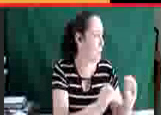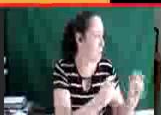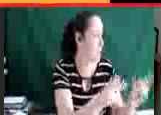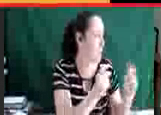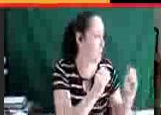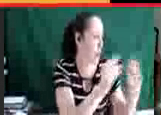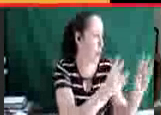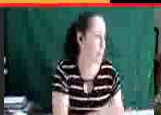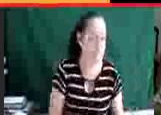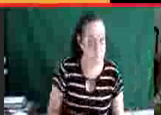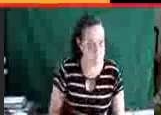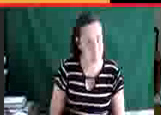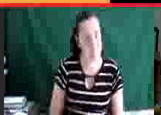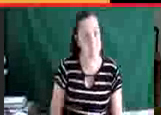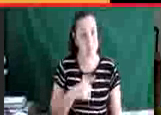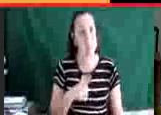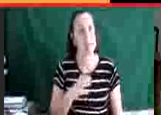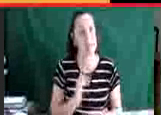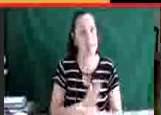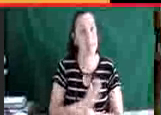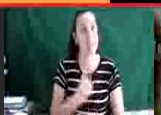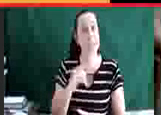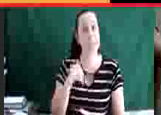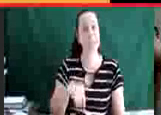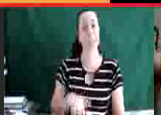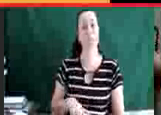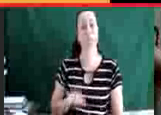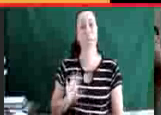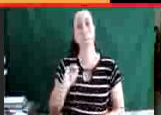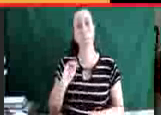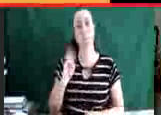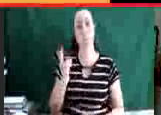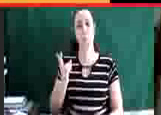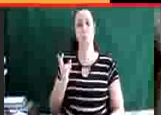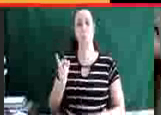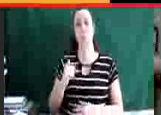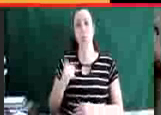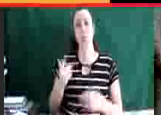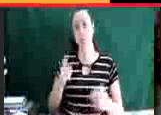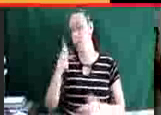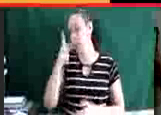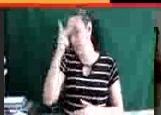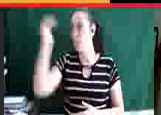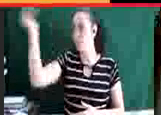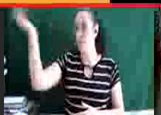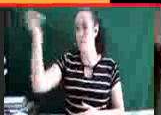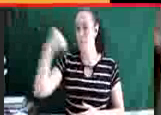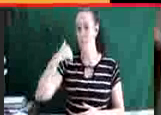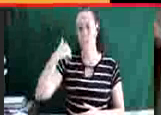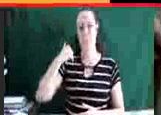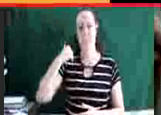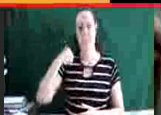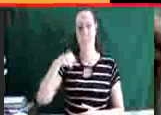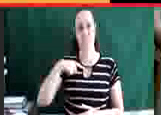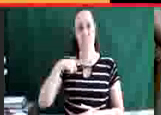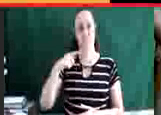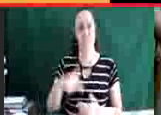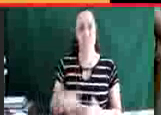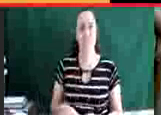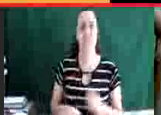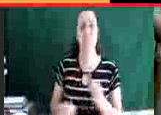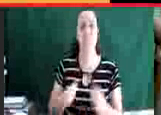vai aprender aprofundar um pouquinho sobre essa forense que você acabou de